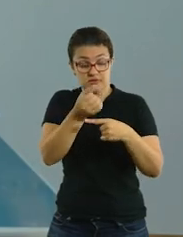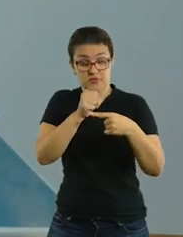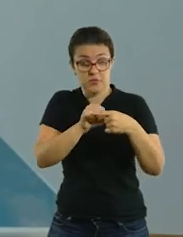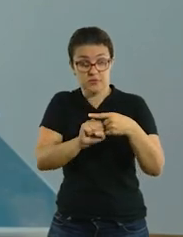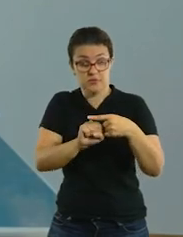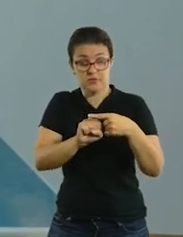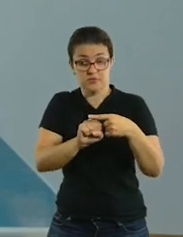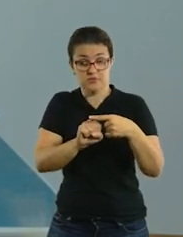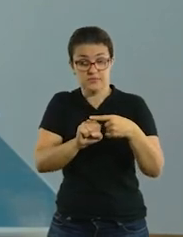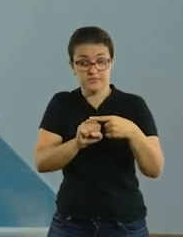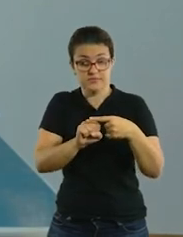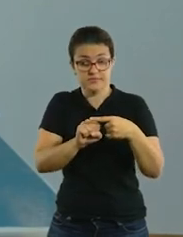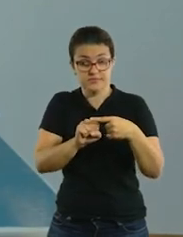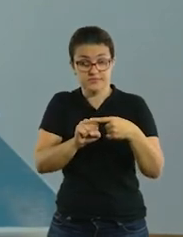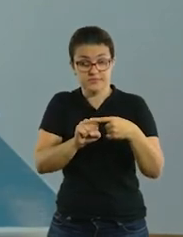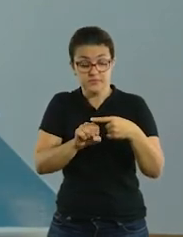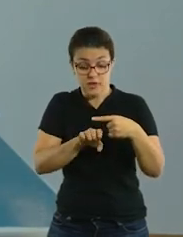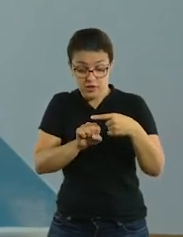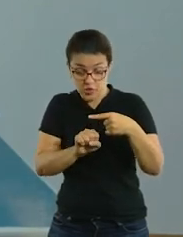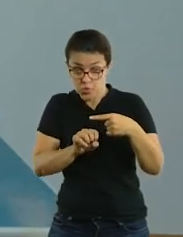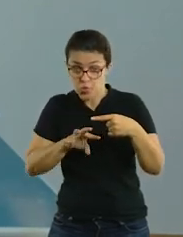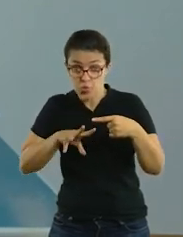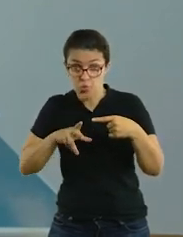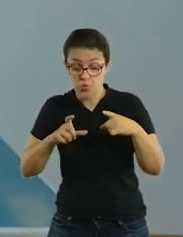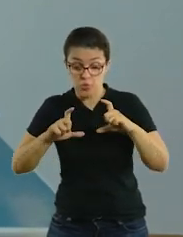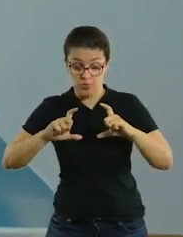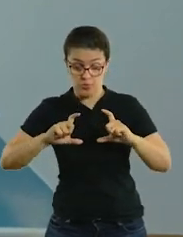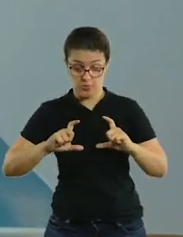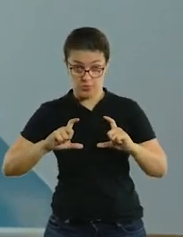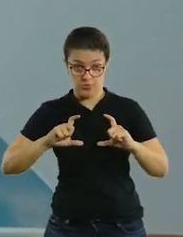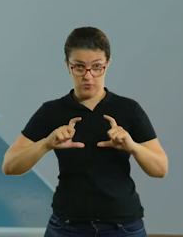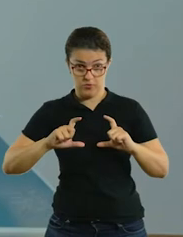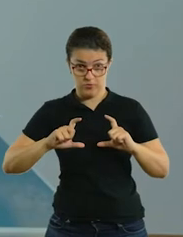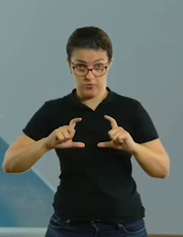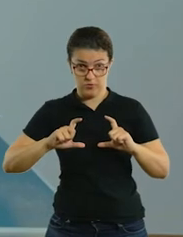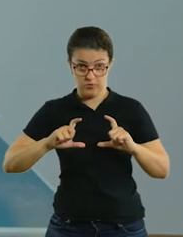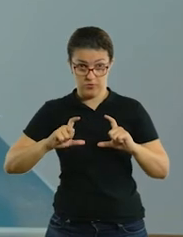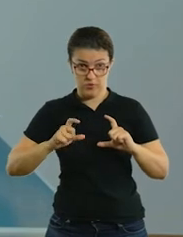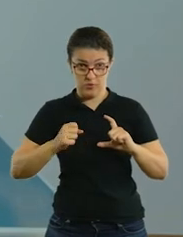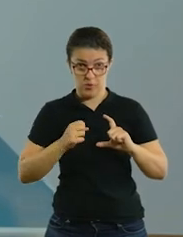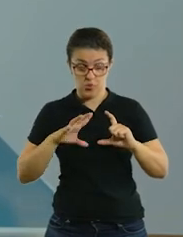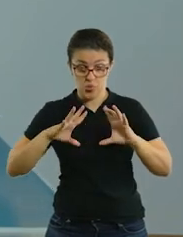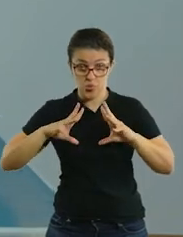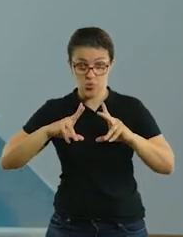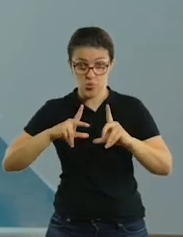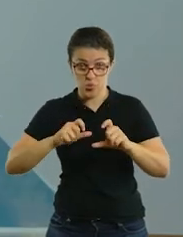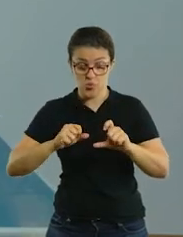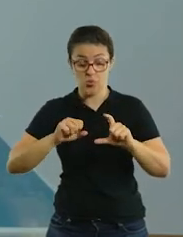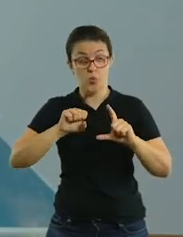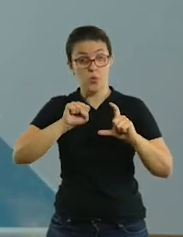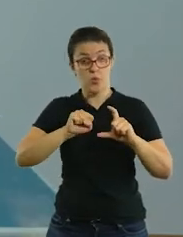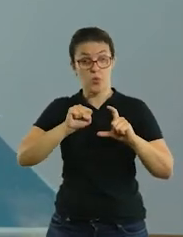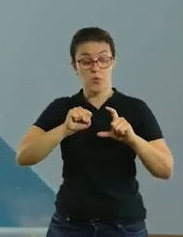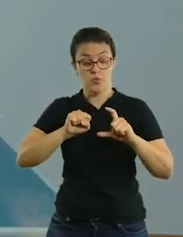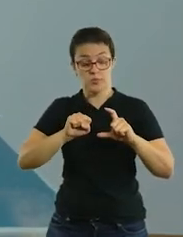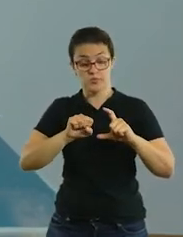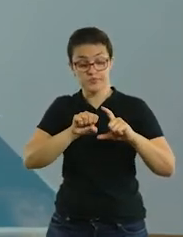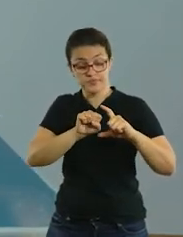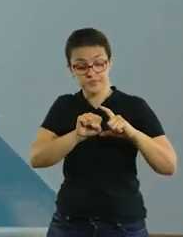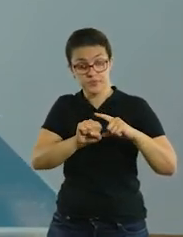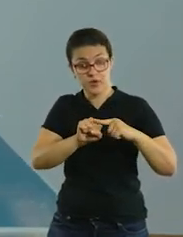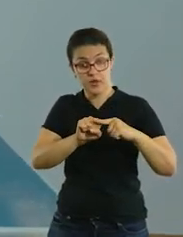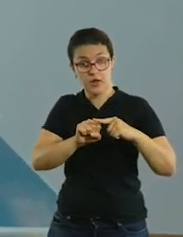denominador, que representa o todo, que foram divididos em 8 partes, e o numerador, que indica